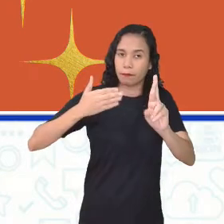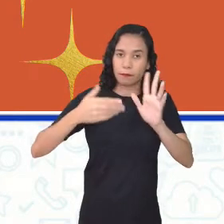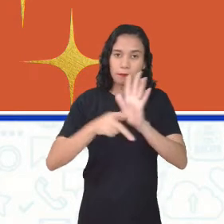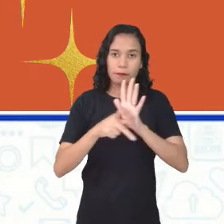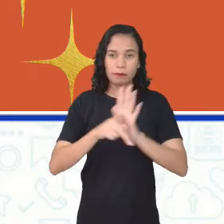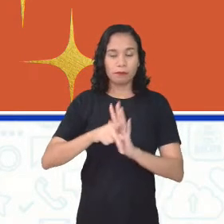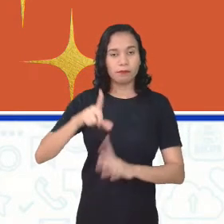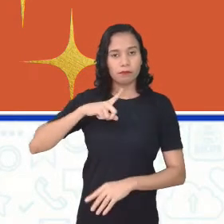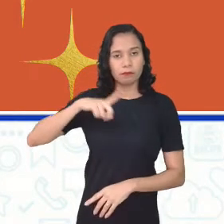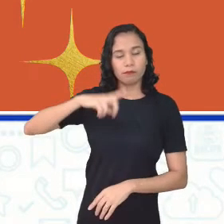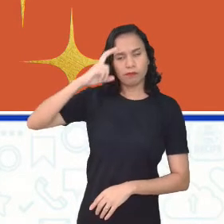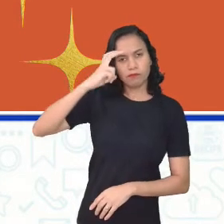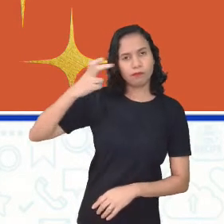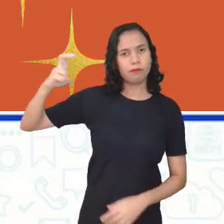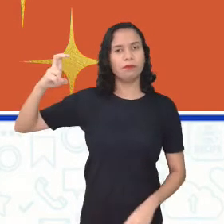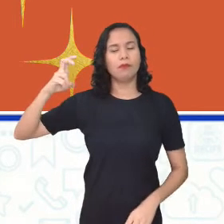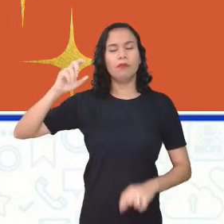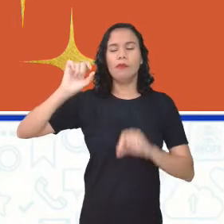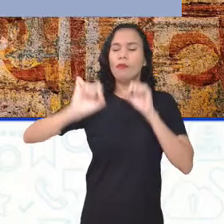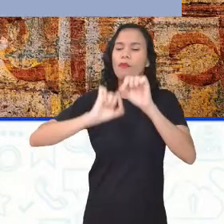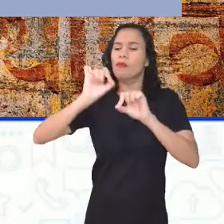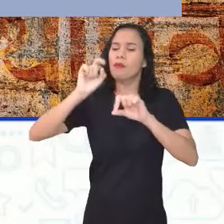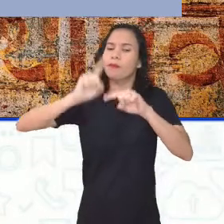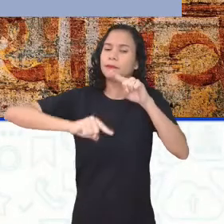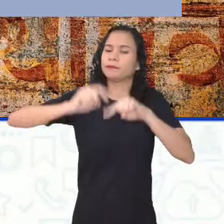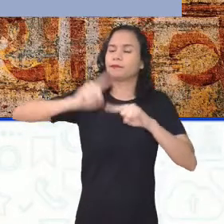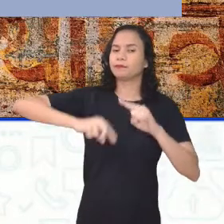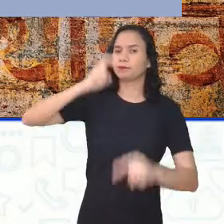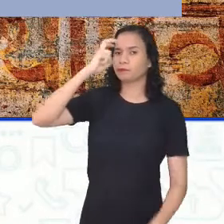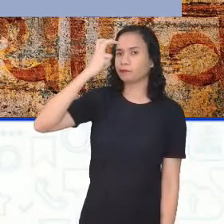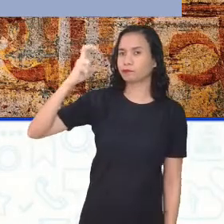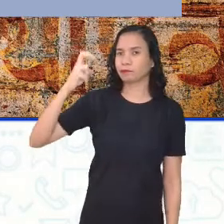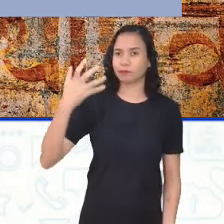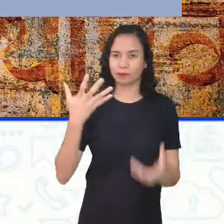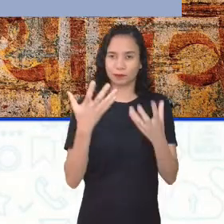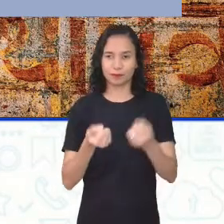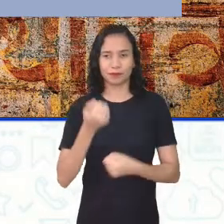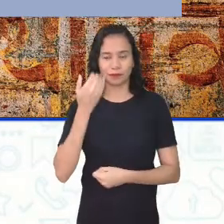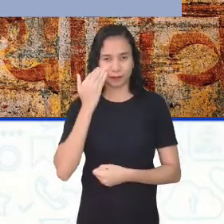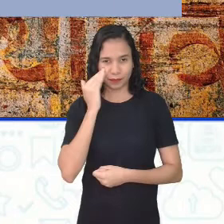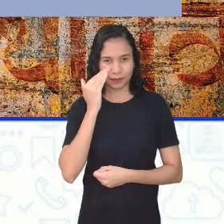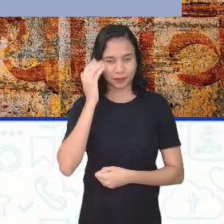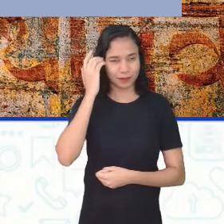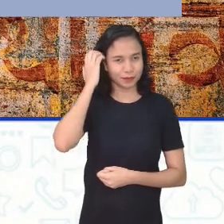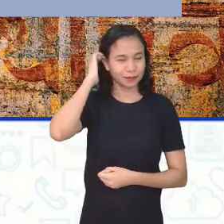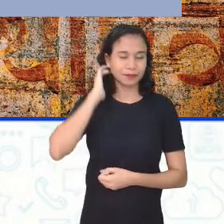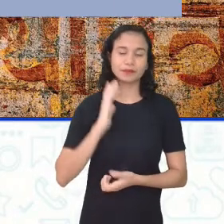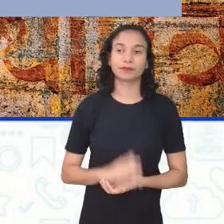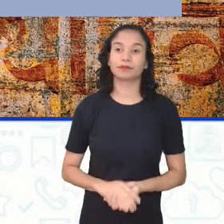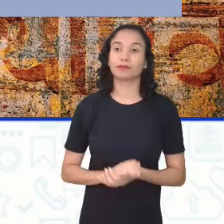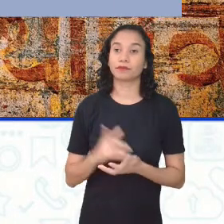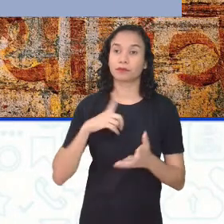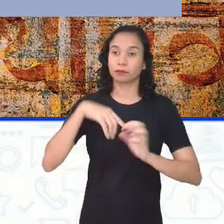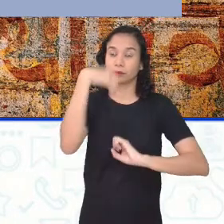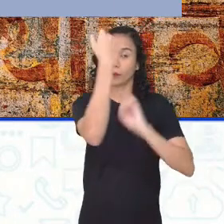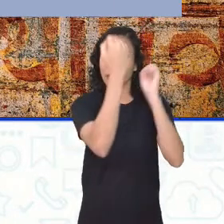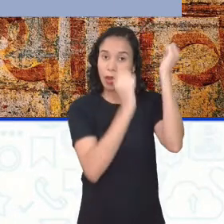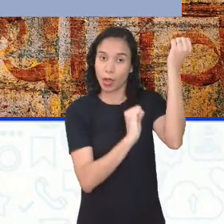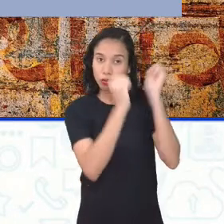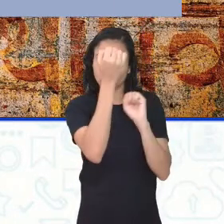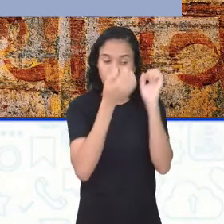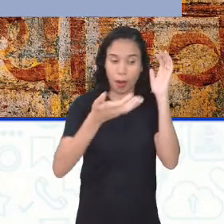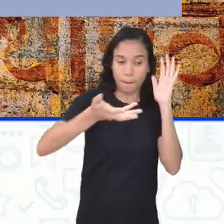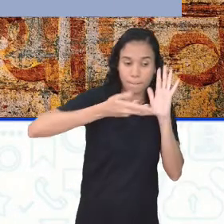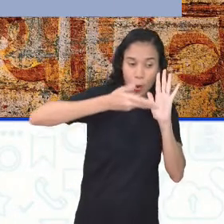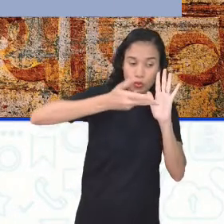produtos culturais. Mas o que seria esse produto cultural? Vamos entender o conceito? Indústria cultural